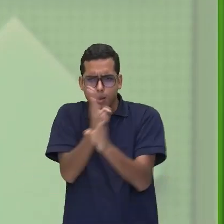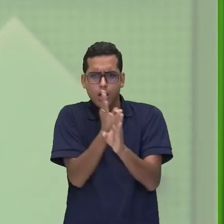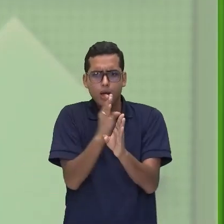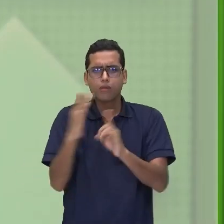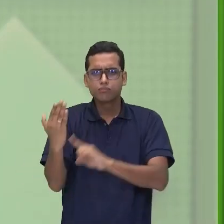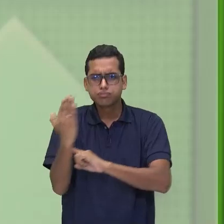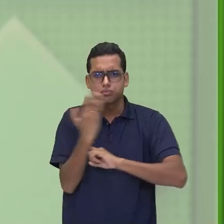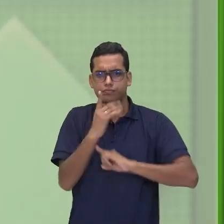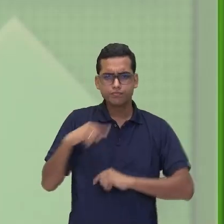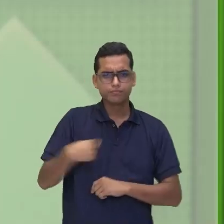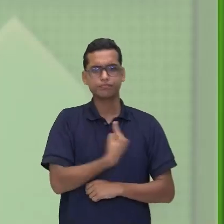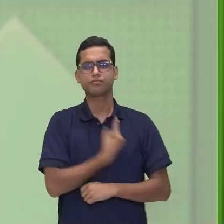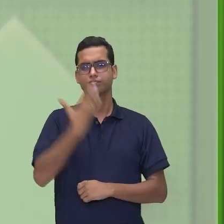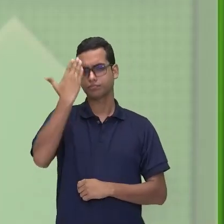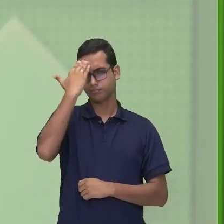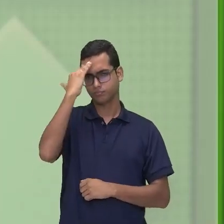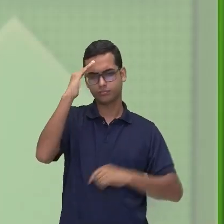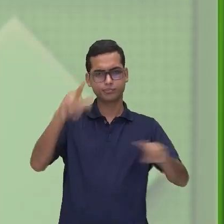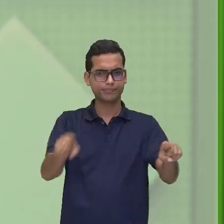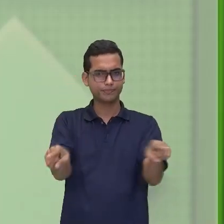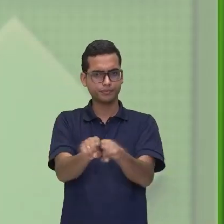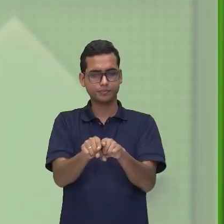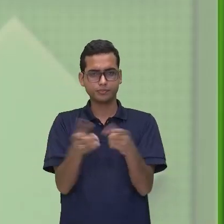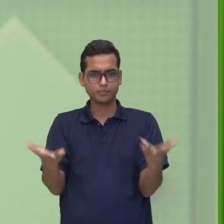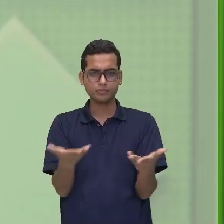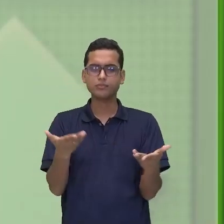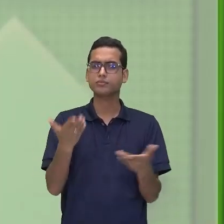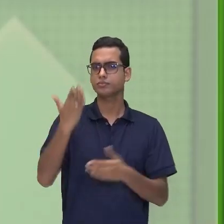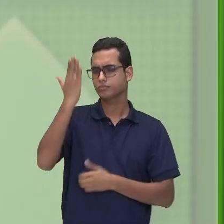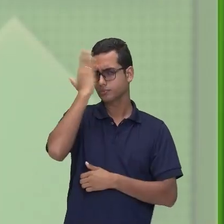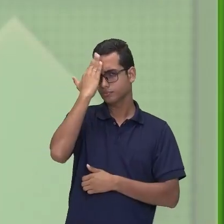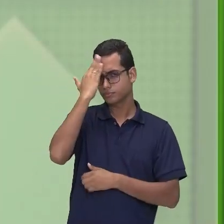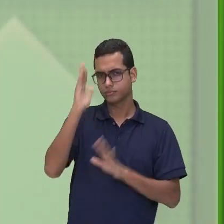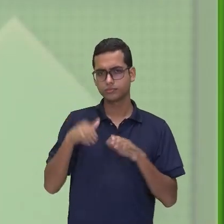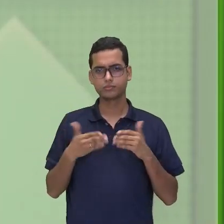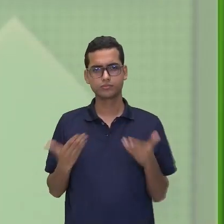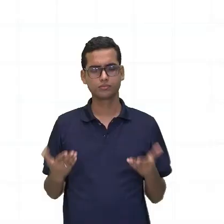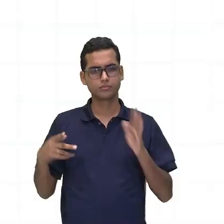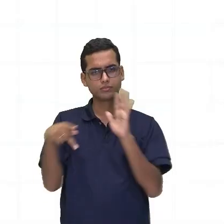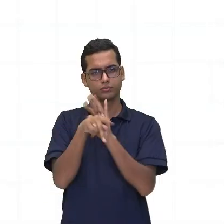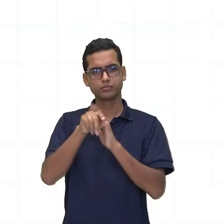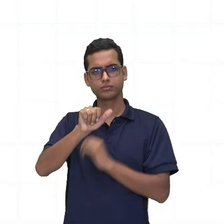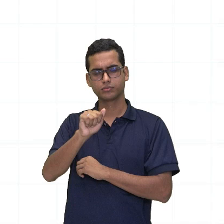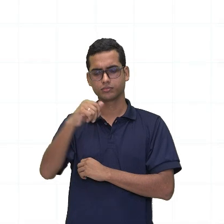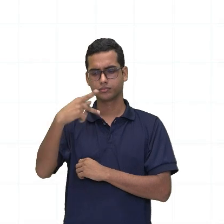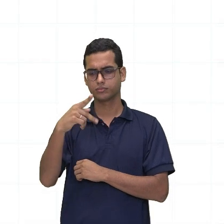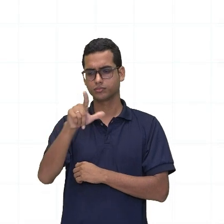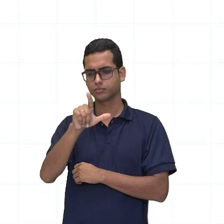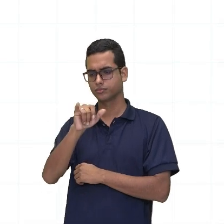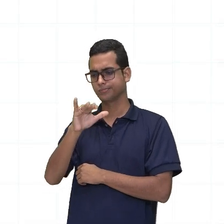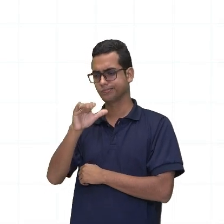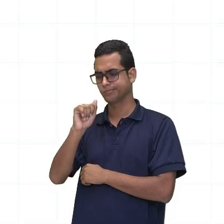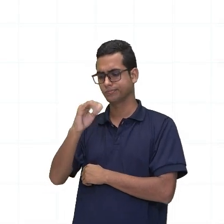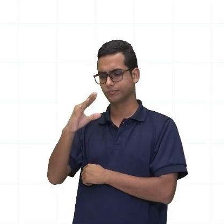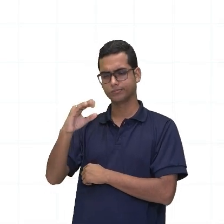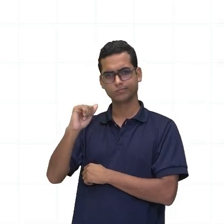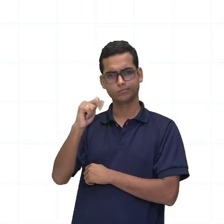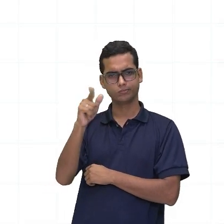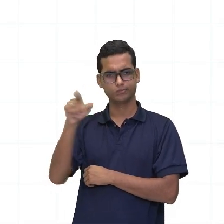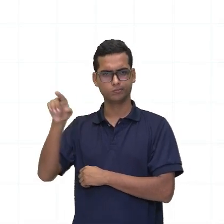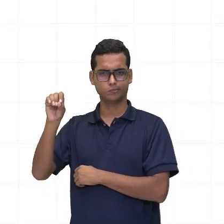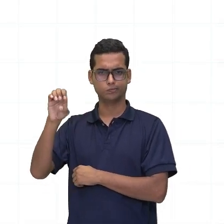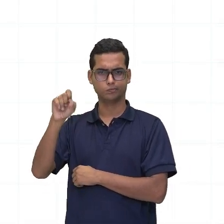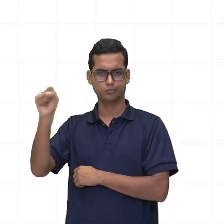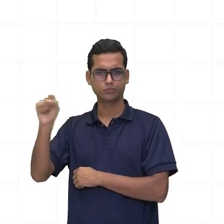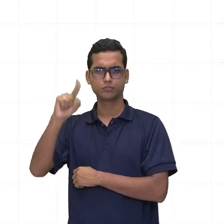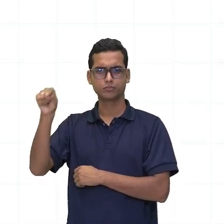favor. Então, nós vamos conhecer agora as aplicações da termodinâmica. Dentro da